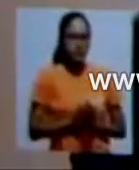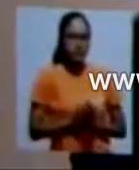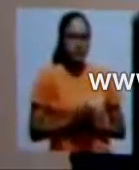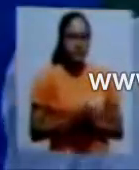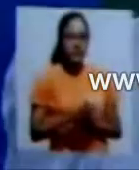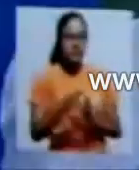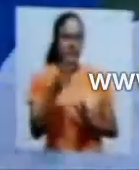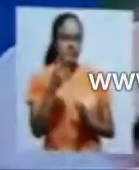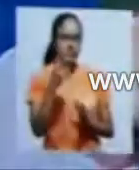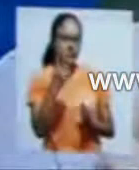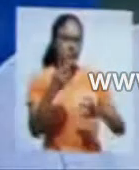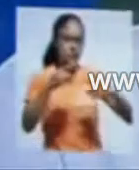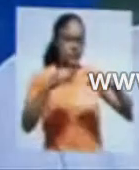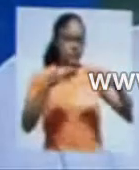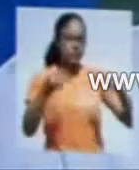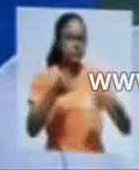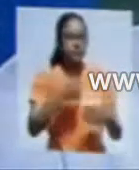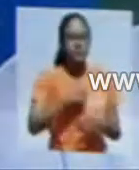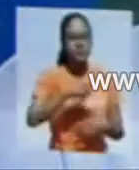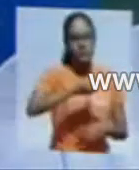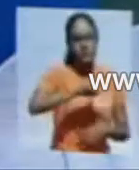Esses dois carimbos que você tem e eu tenho,